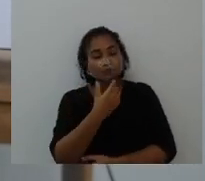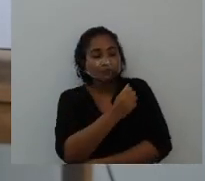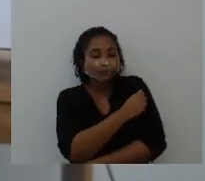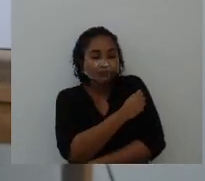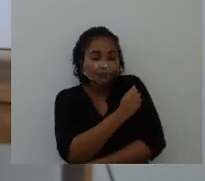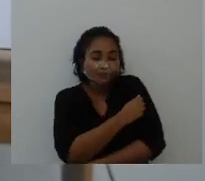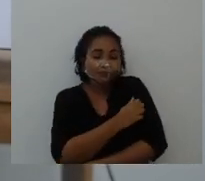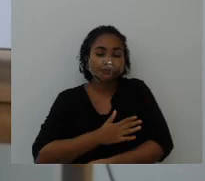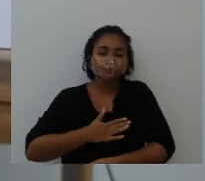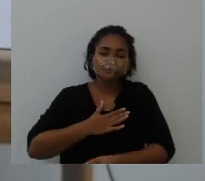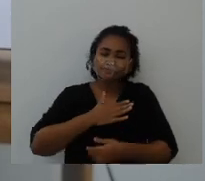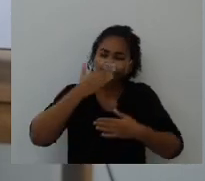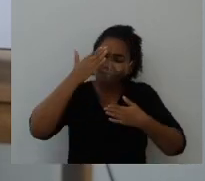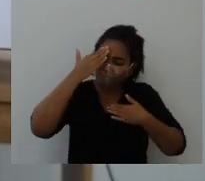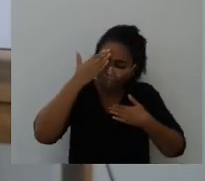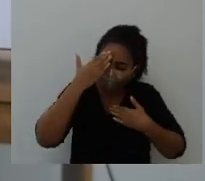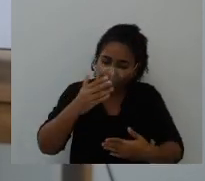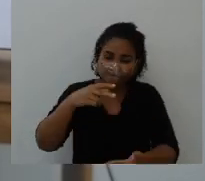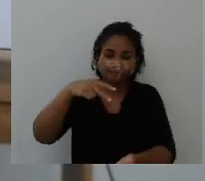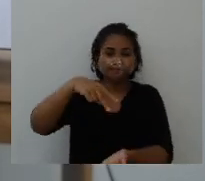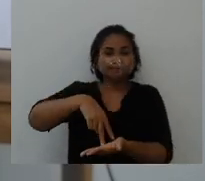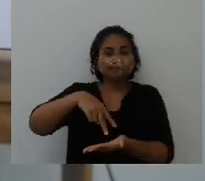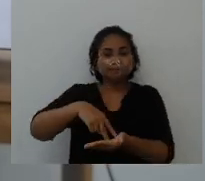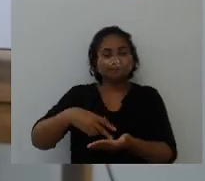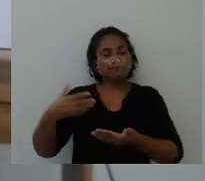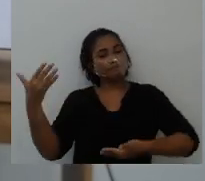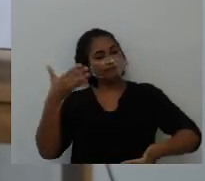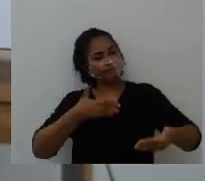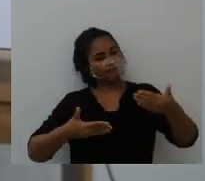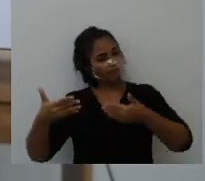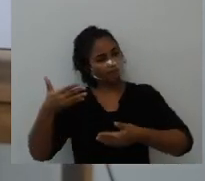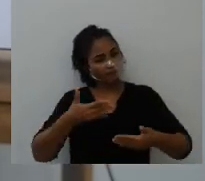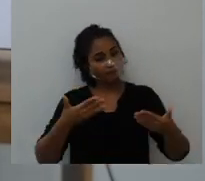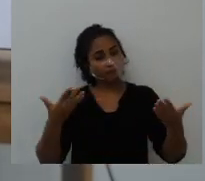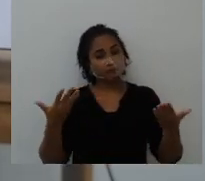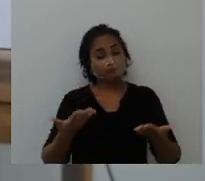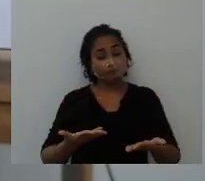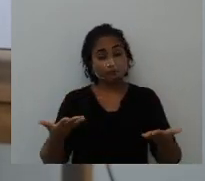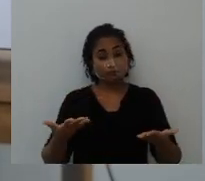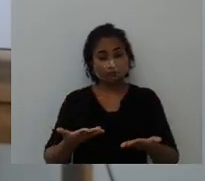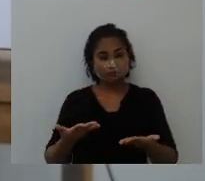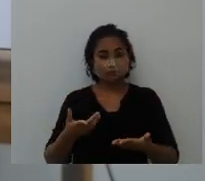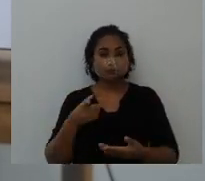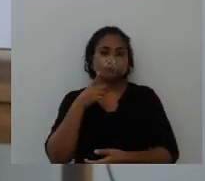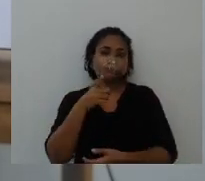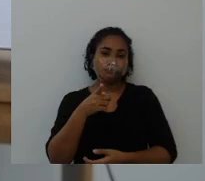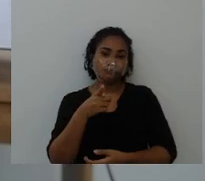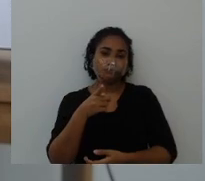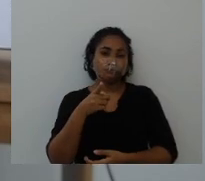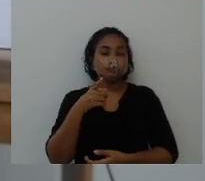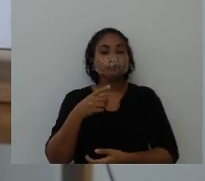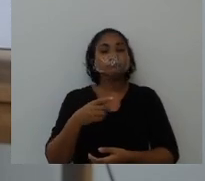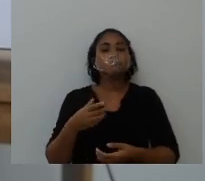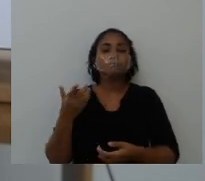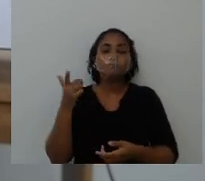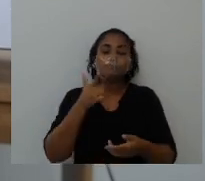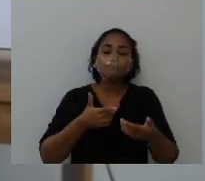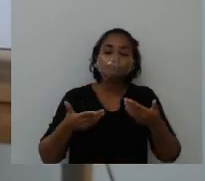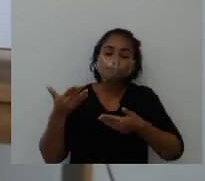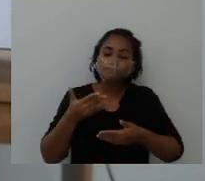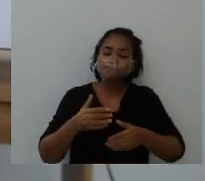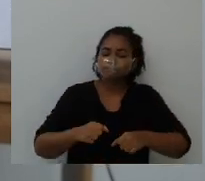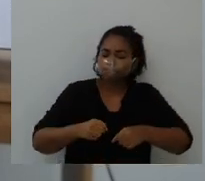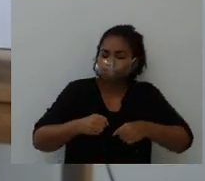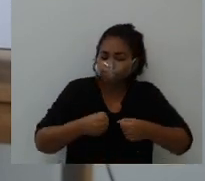vez, muito obrigado pela sua presença e pela sua participação na aula. Eu tenho certeza que você aí, aonde você está, você se empenhou